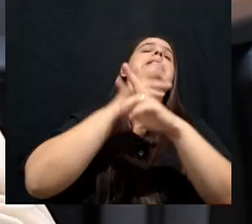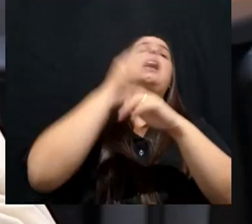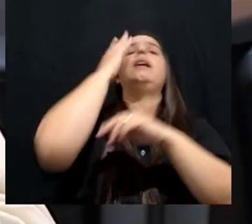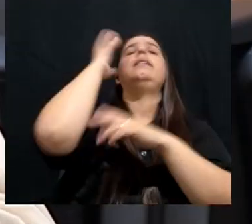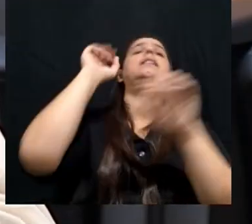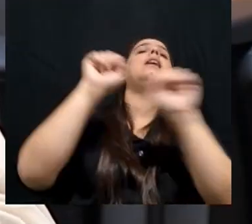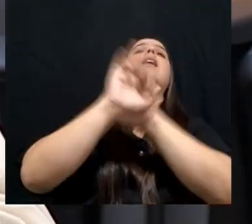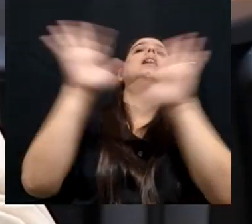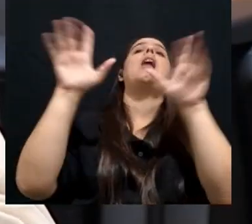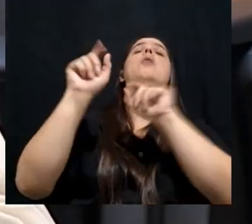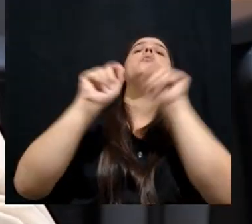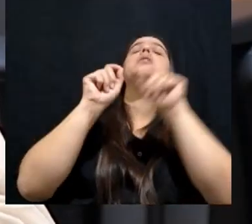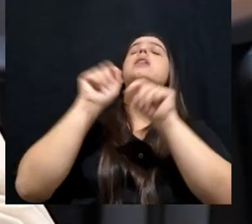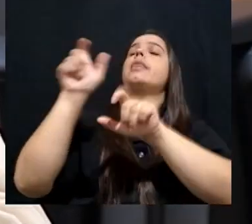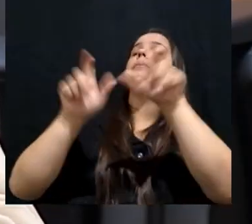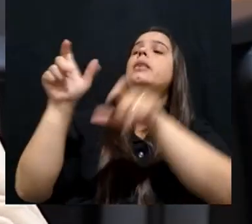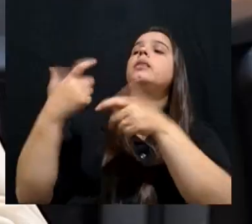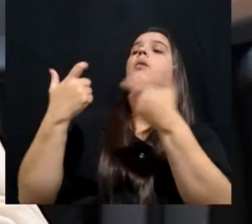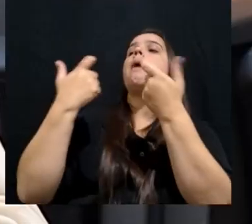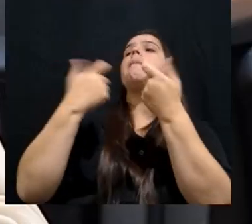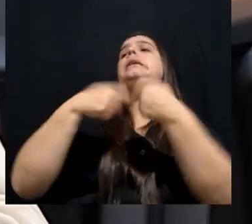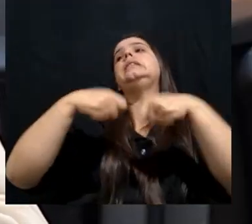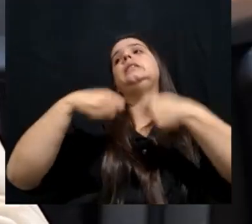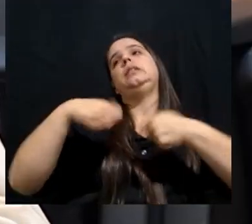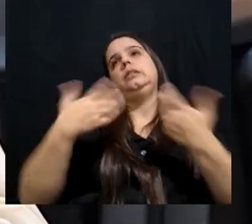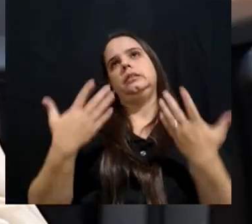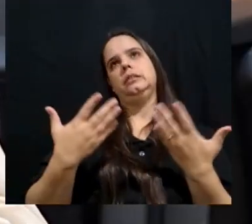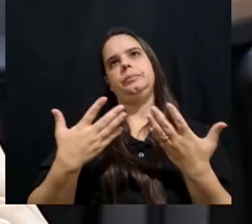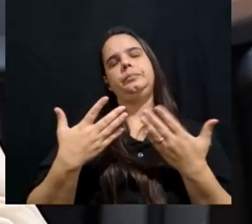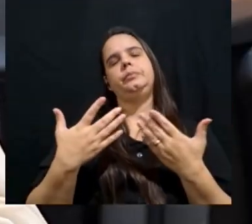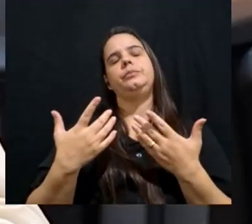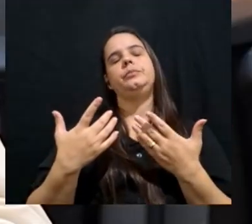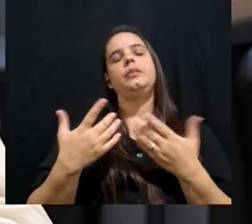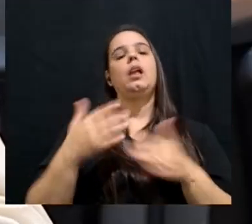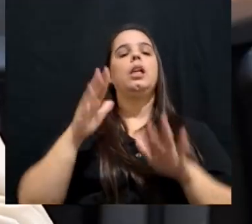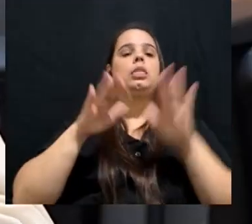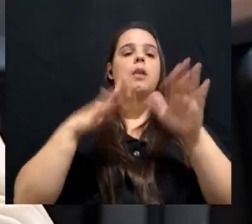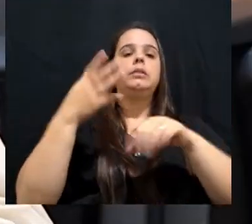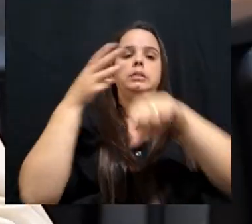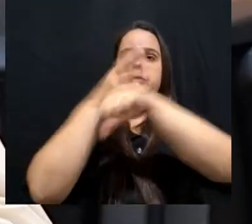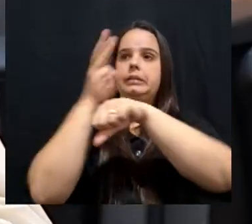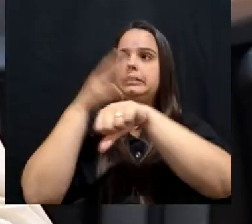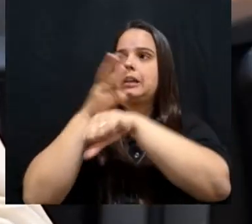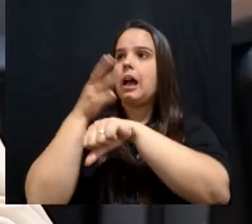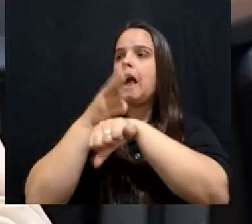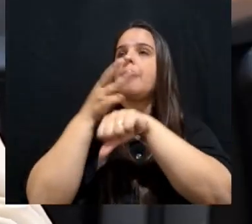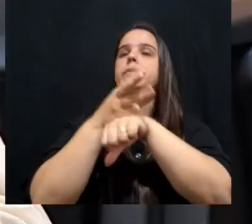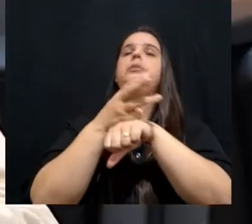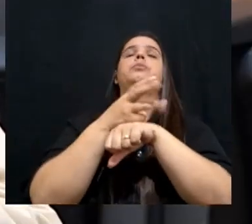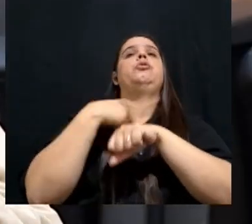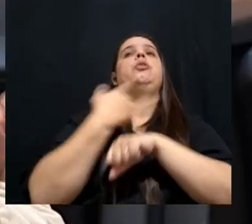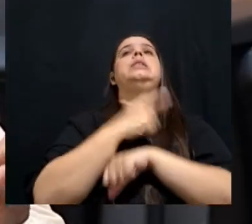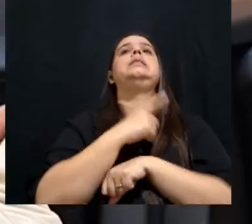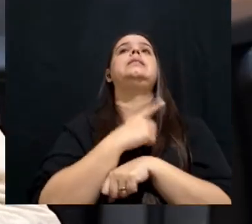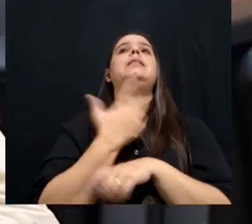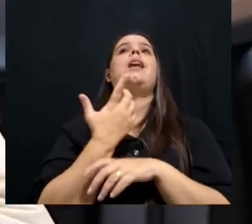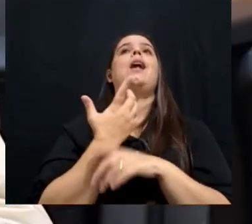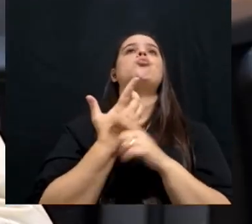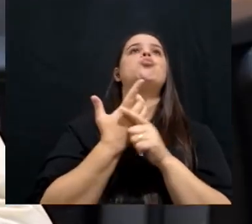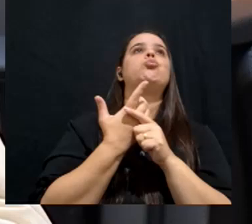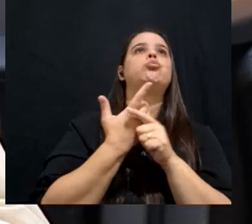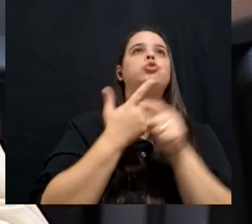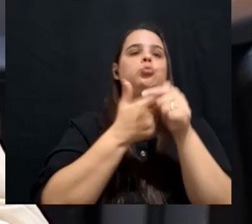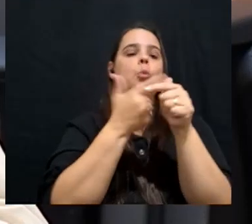né? Então as indicações a gente tem tido uma resposta eficiente, então não só pela quantidade,